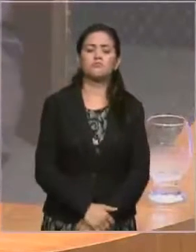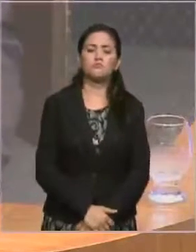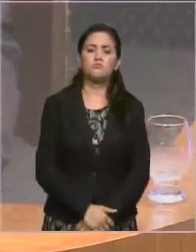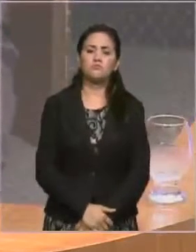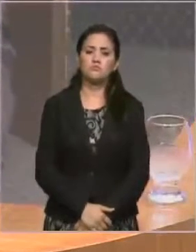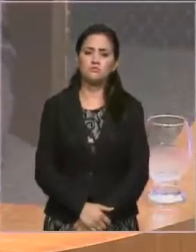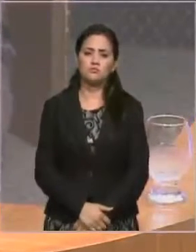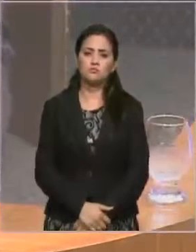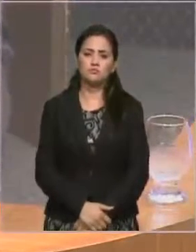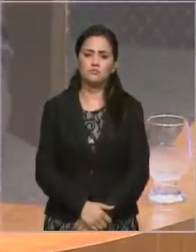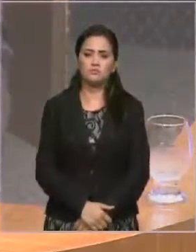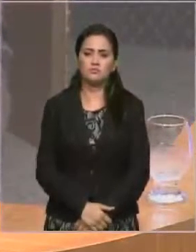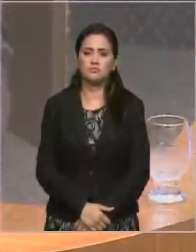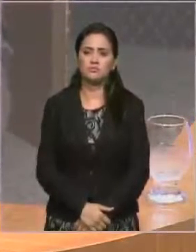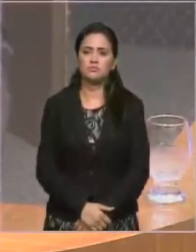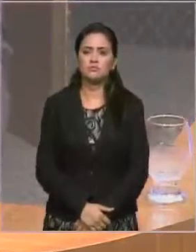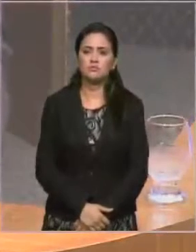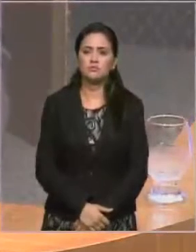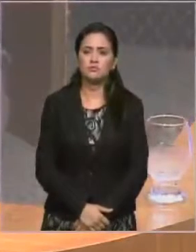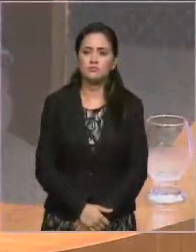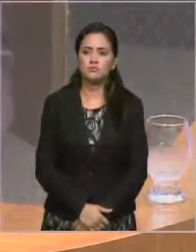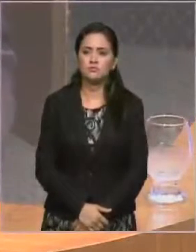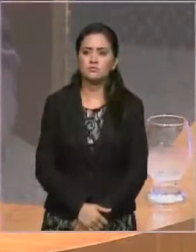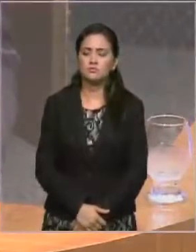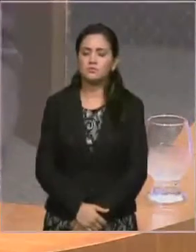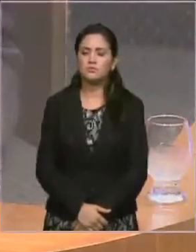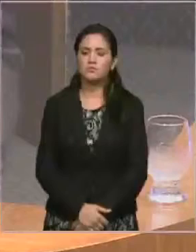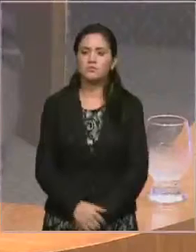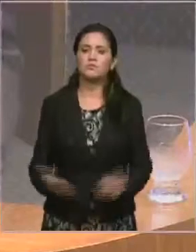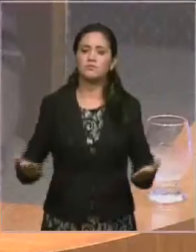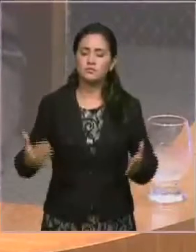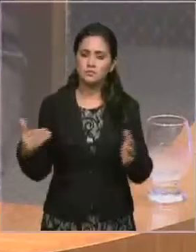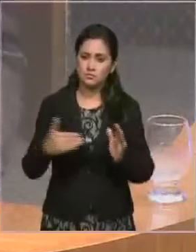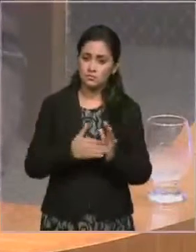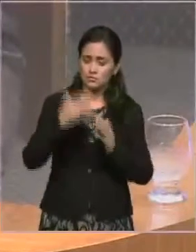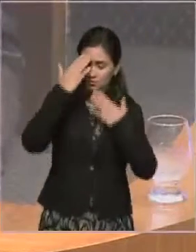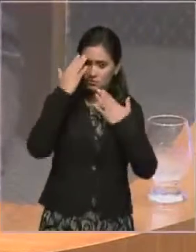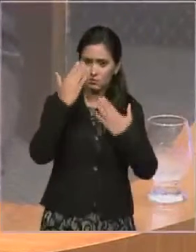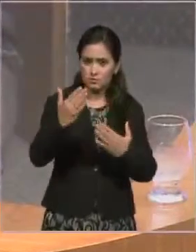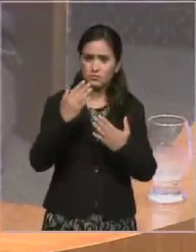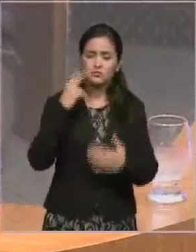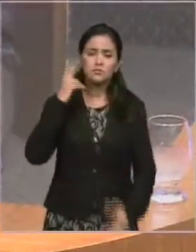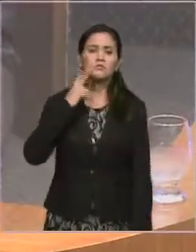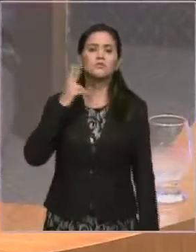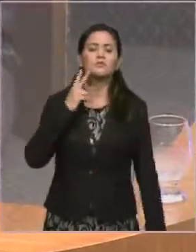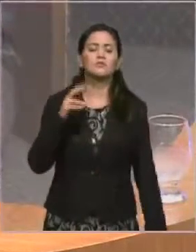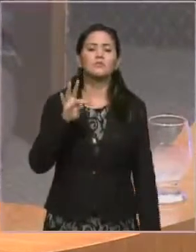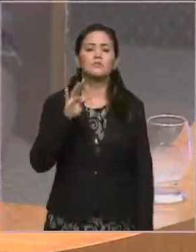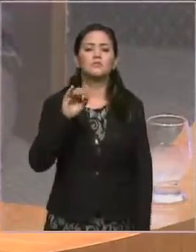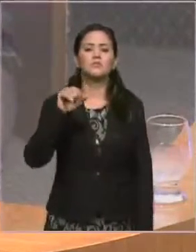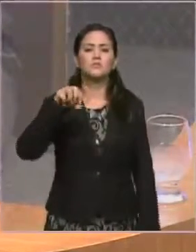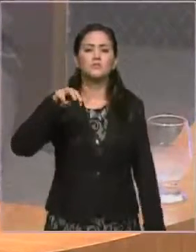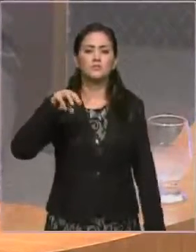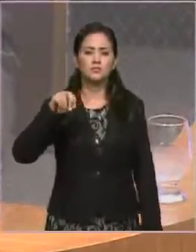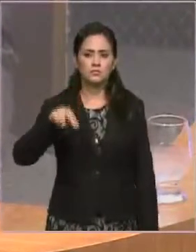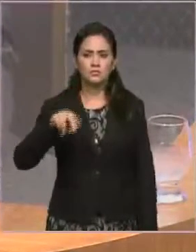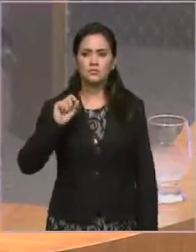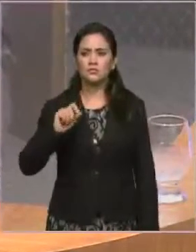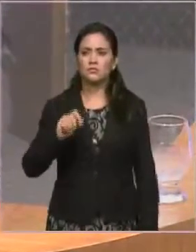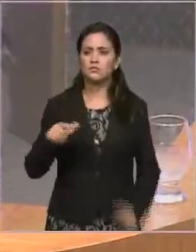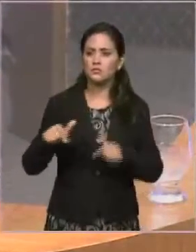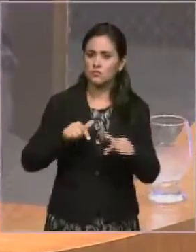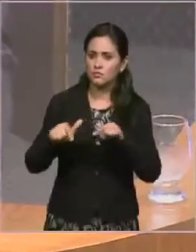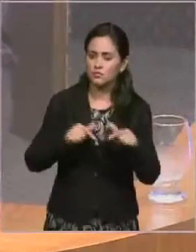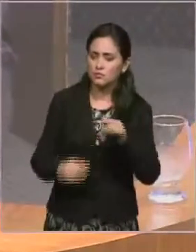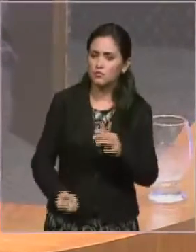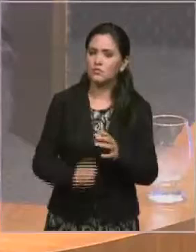aqui, concluindo, agradecer aos vereadores do município de Timon, que tanto também trabalharam na